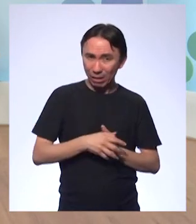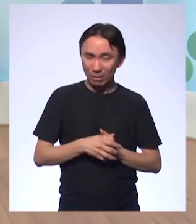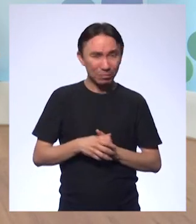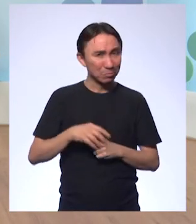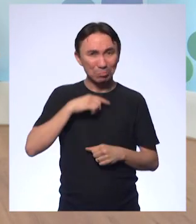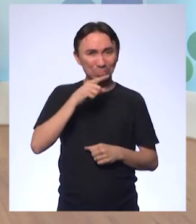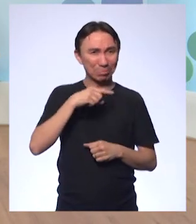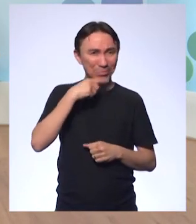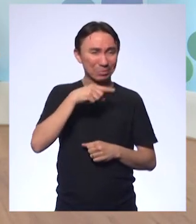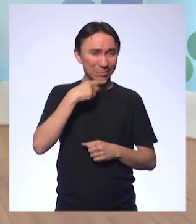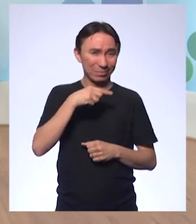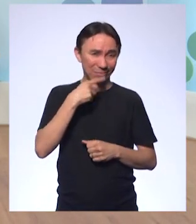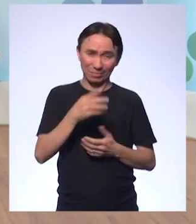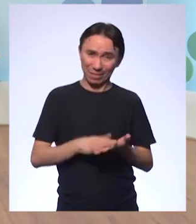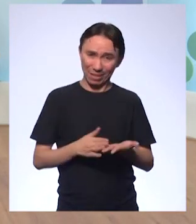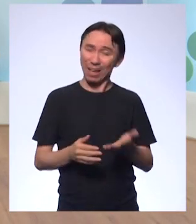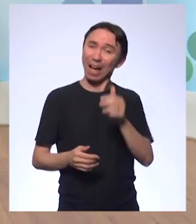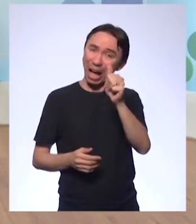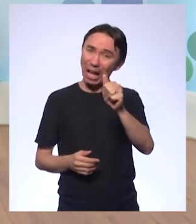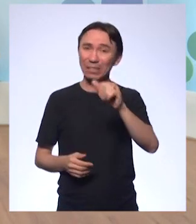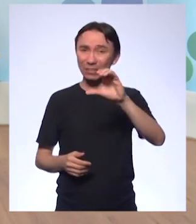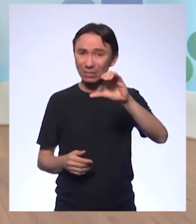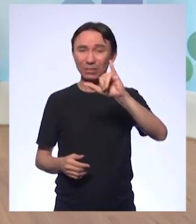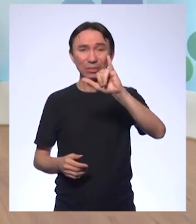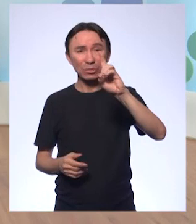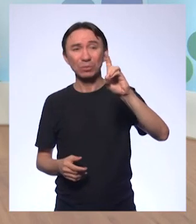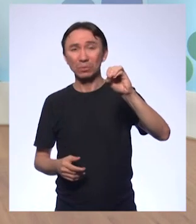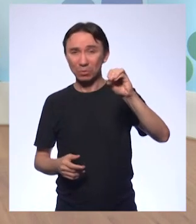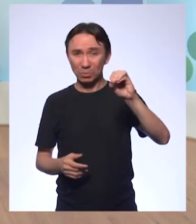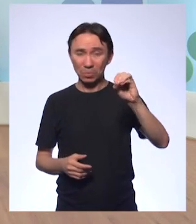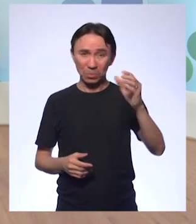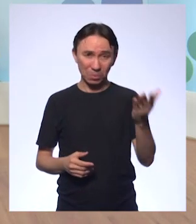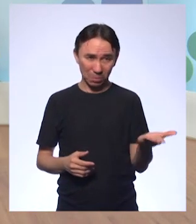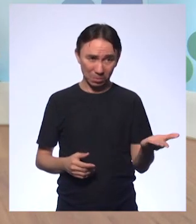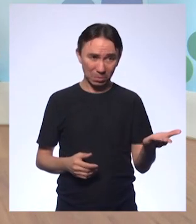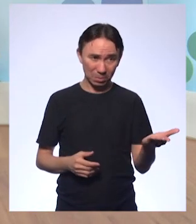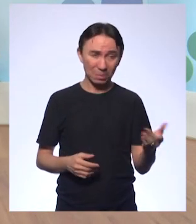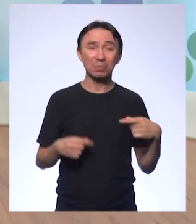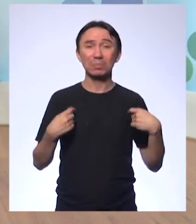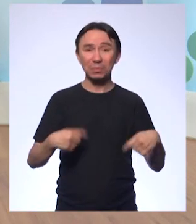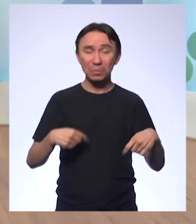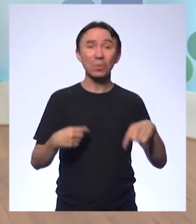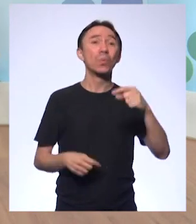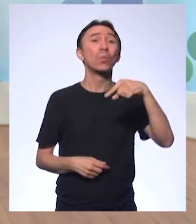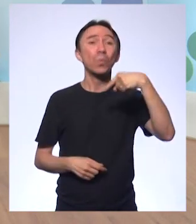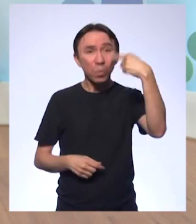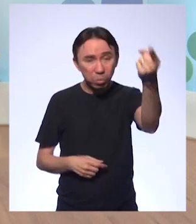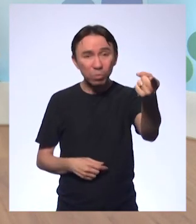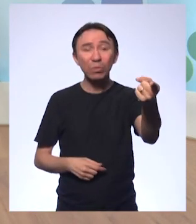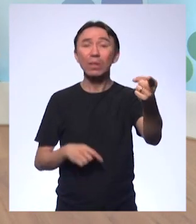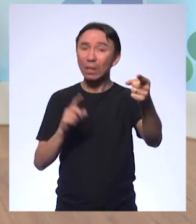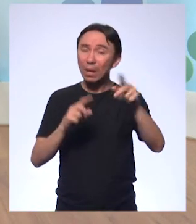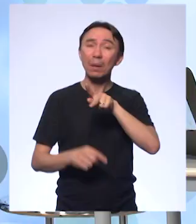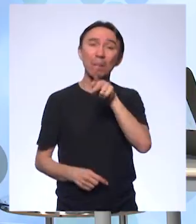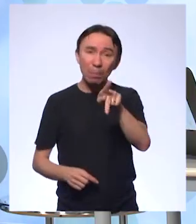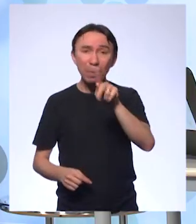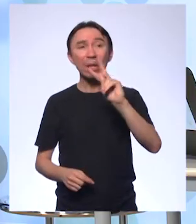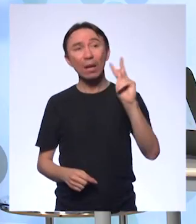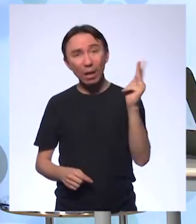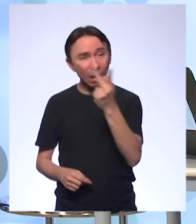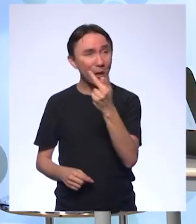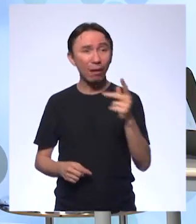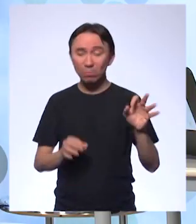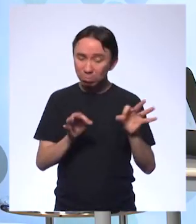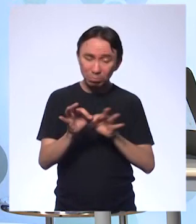se não fosse passar pelo próximo processo, que é o quê? A correção do pH. Tá? Então, tem aqui